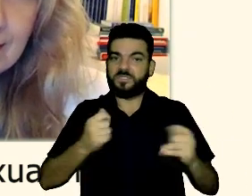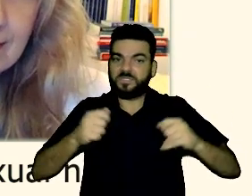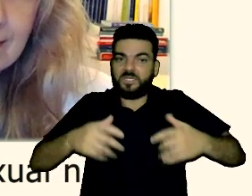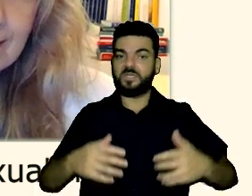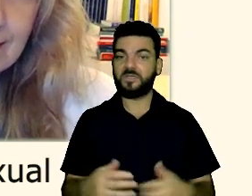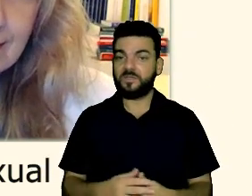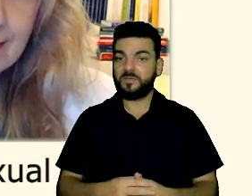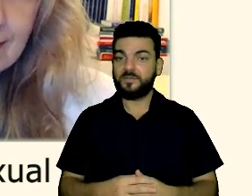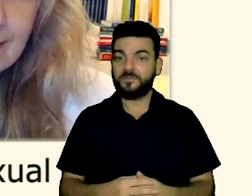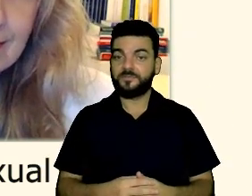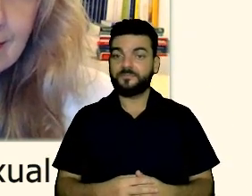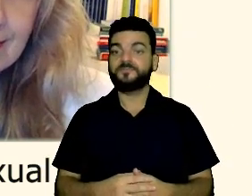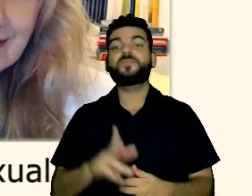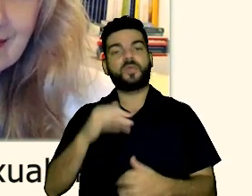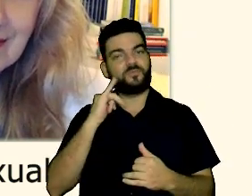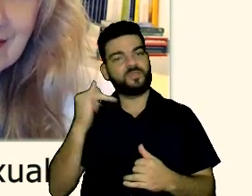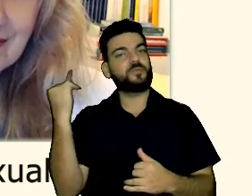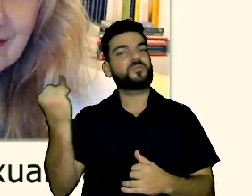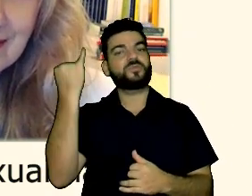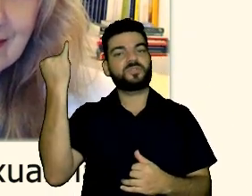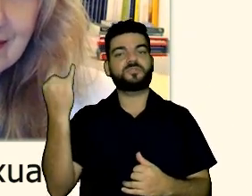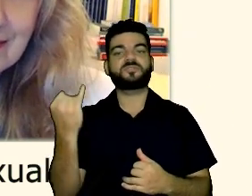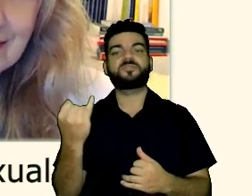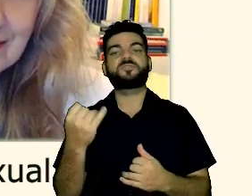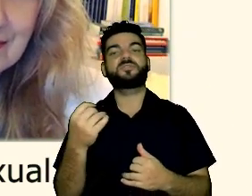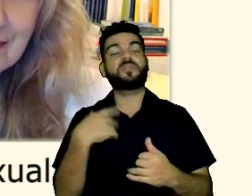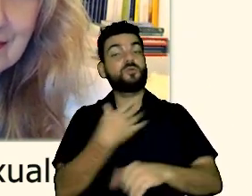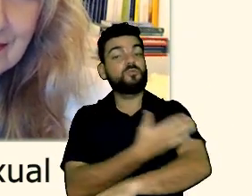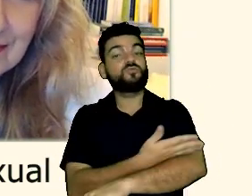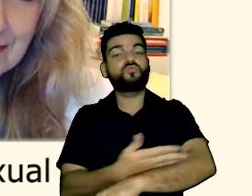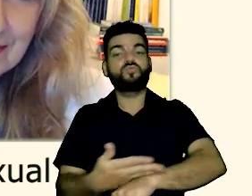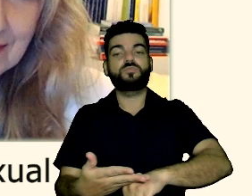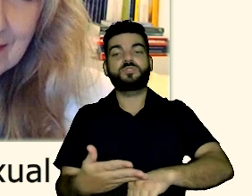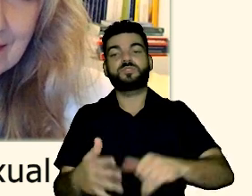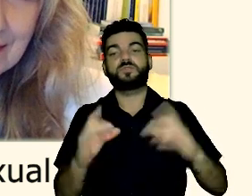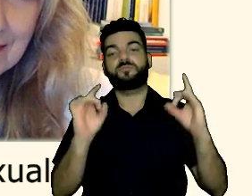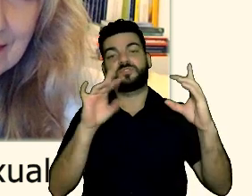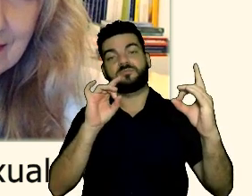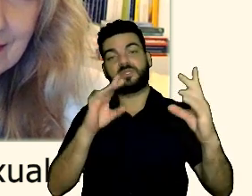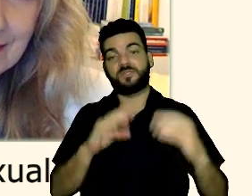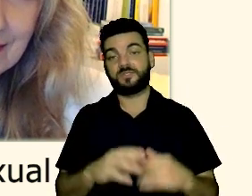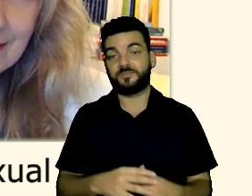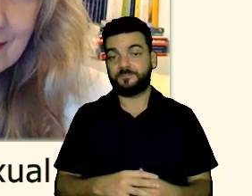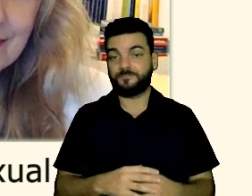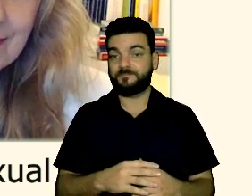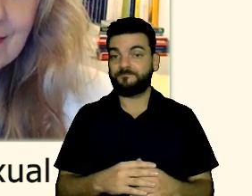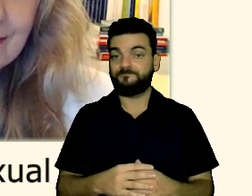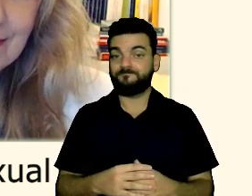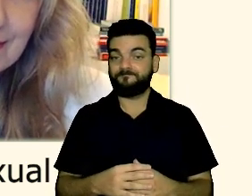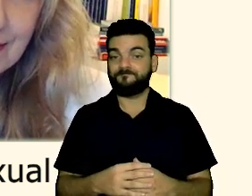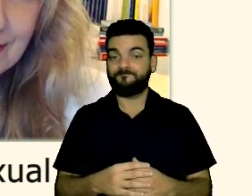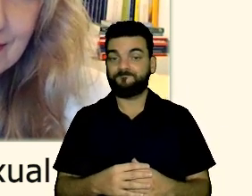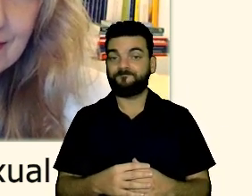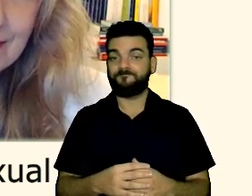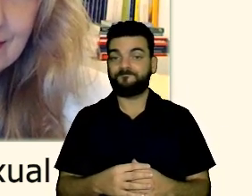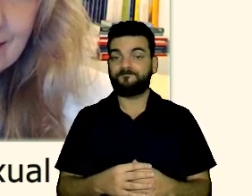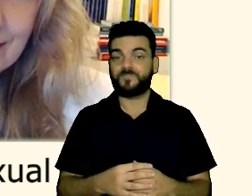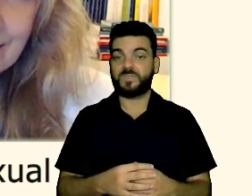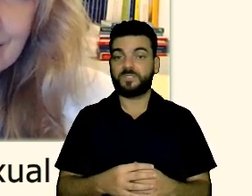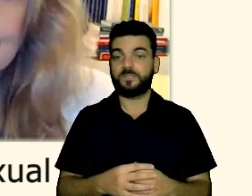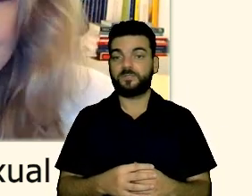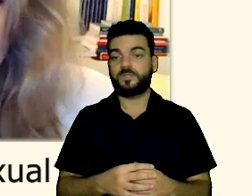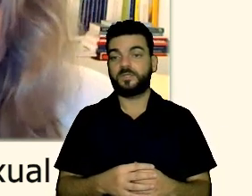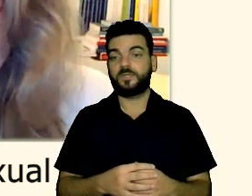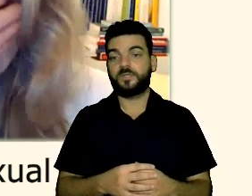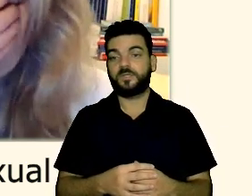ele pode ser negativo e construtivo ao mesmo tempo, né? A gente sabe que isso já é uma prática em muitos lugares, mas é sempre bom a gente frisar a